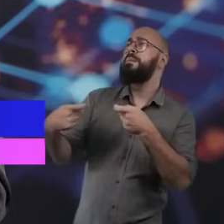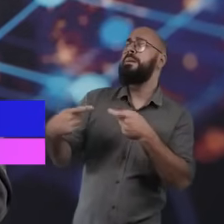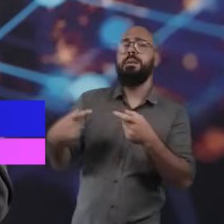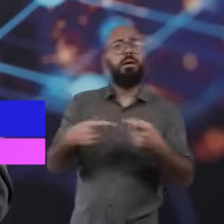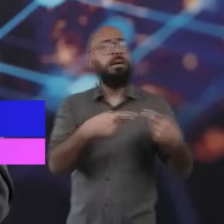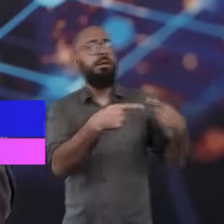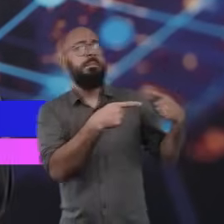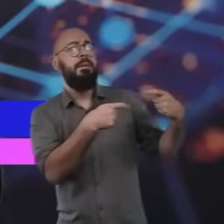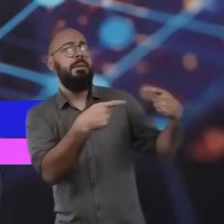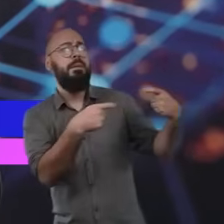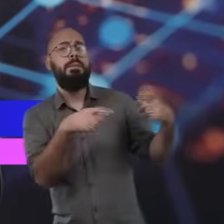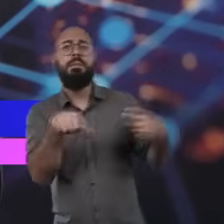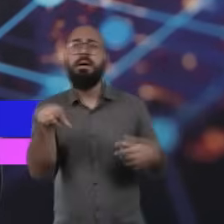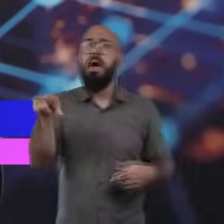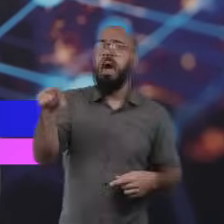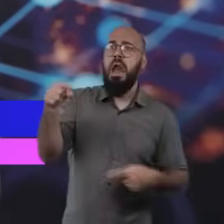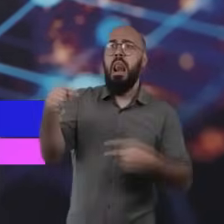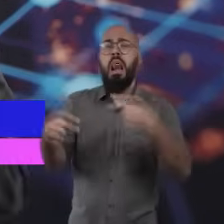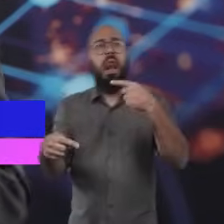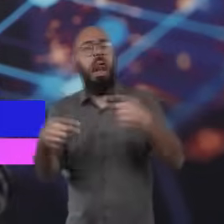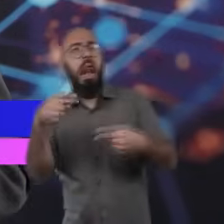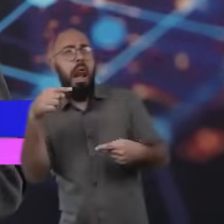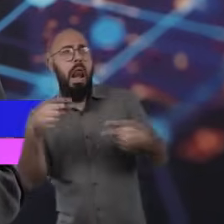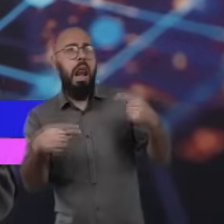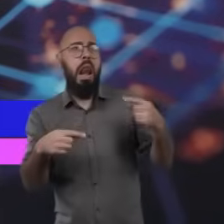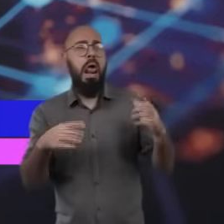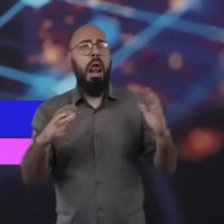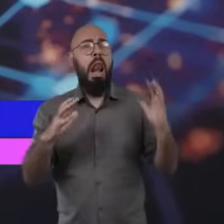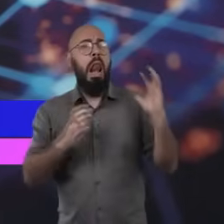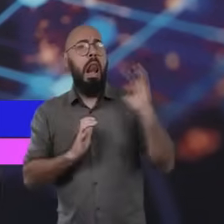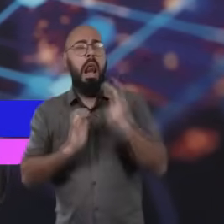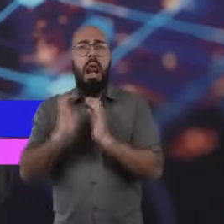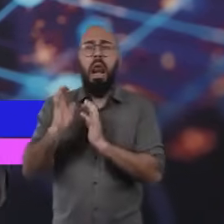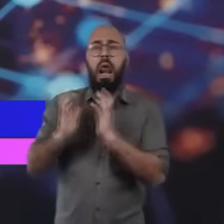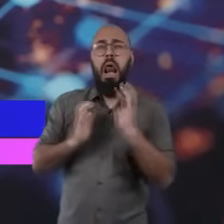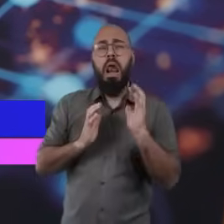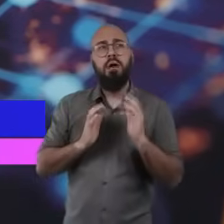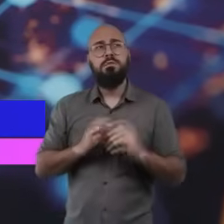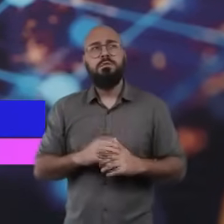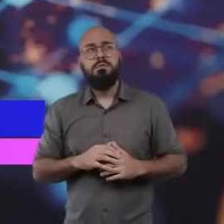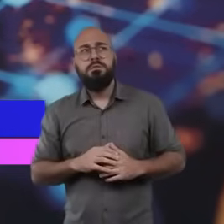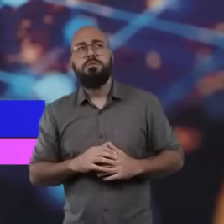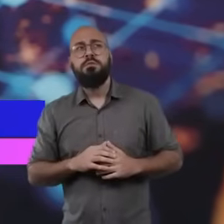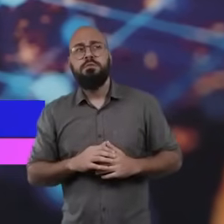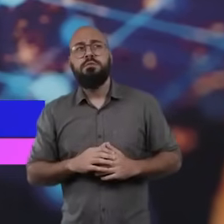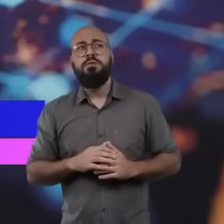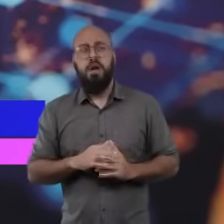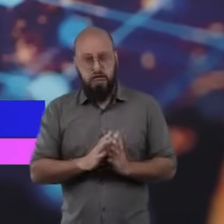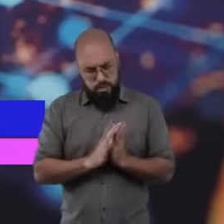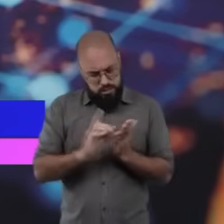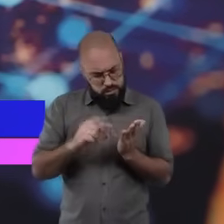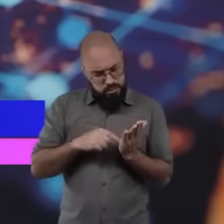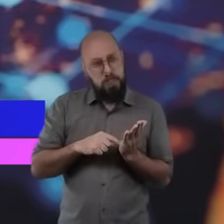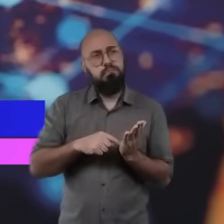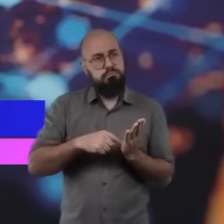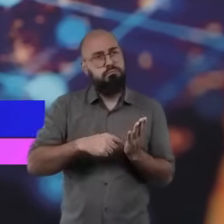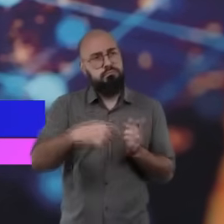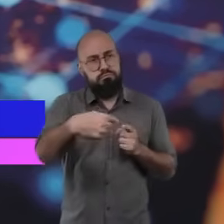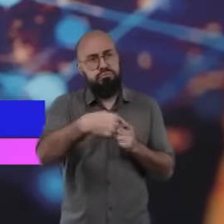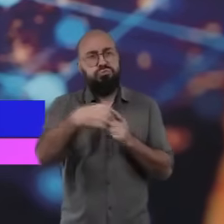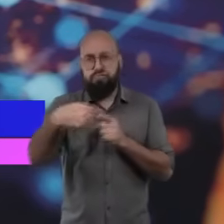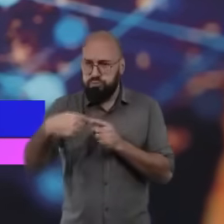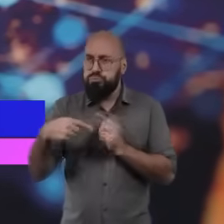a indicar que o fim está muito perto de acontecer. Esses sinais, eles vão se multiplicar e